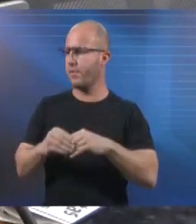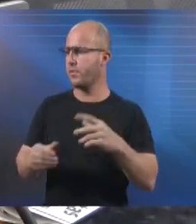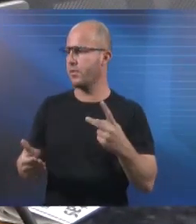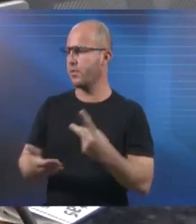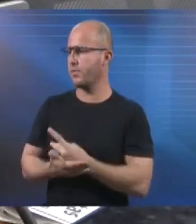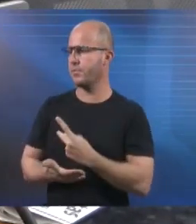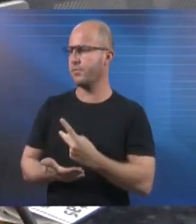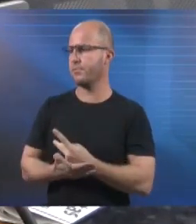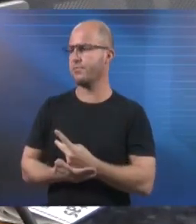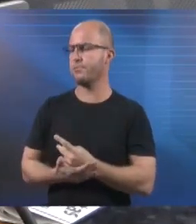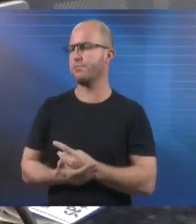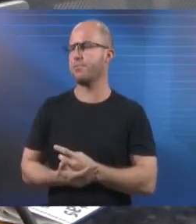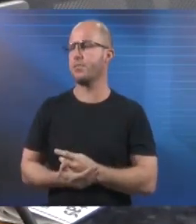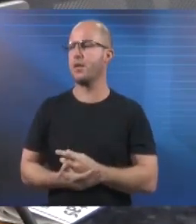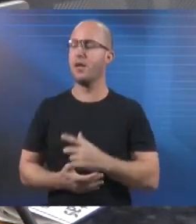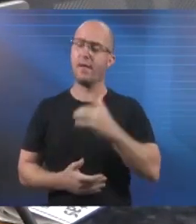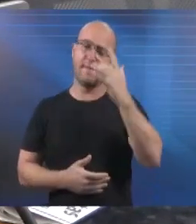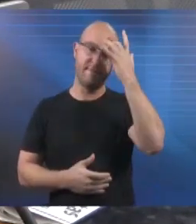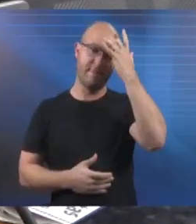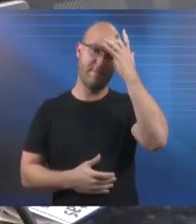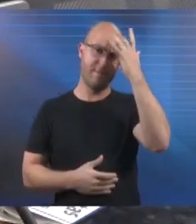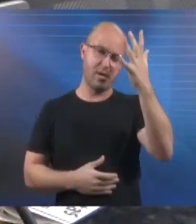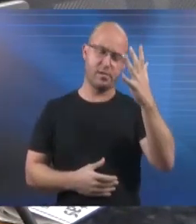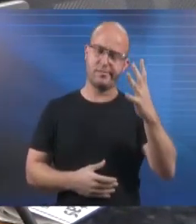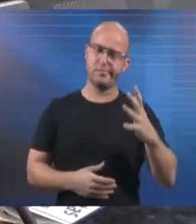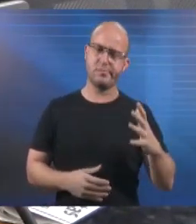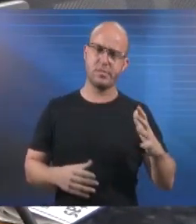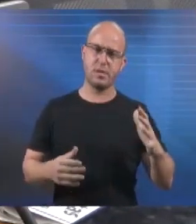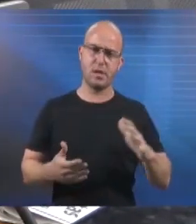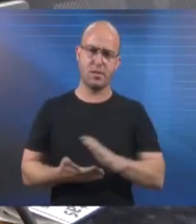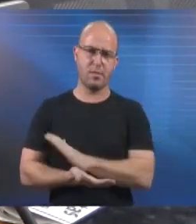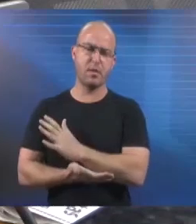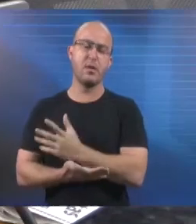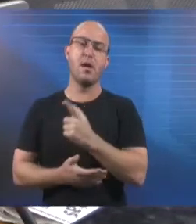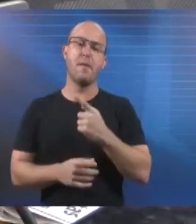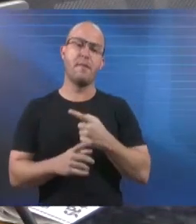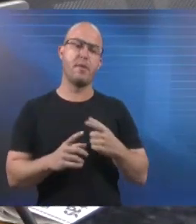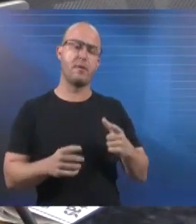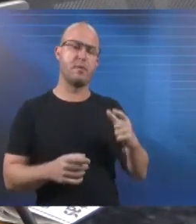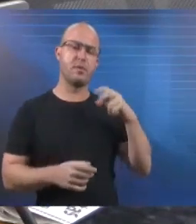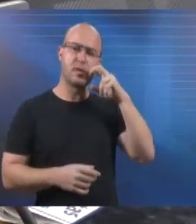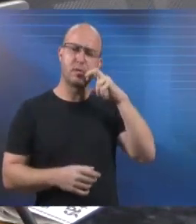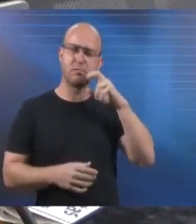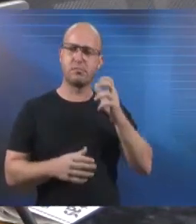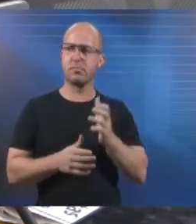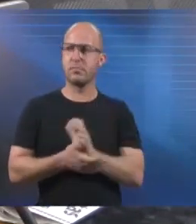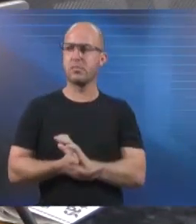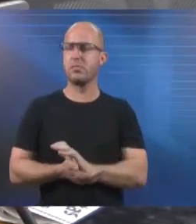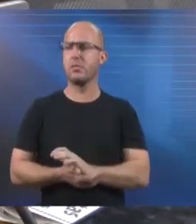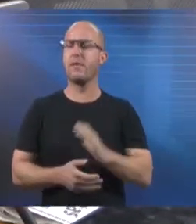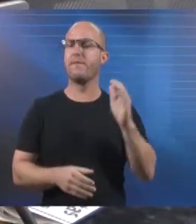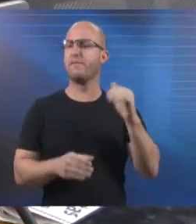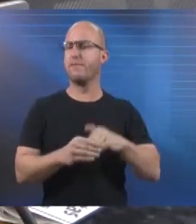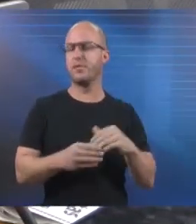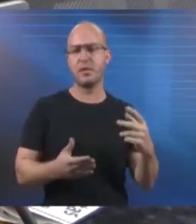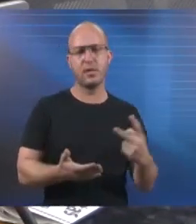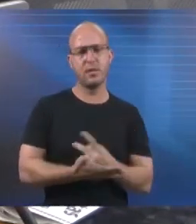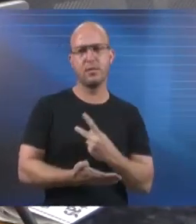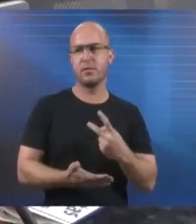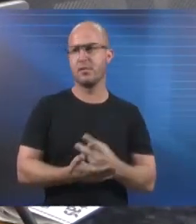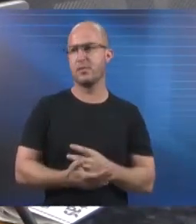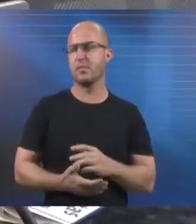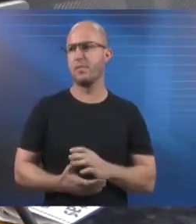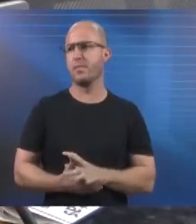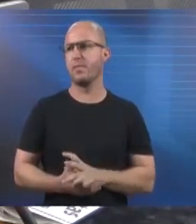errado é muito fácil acabar mas é muito fácil acabar com o Natal Vot errado Vot